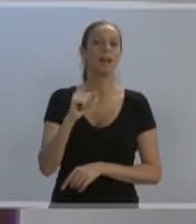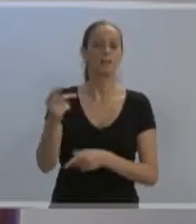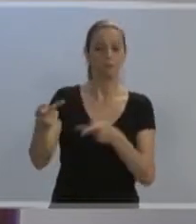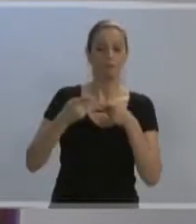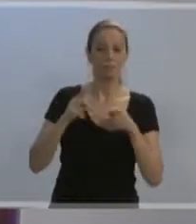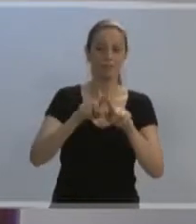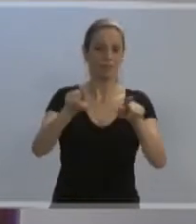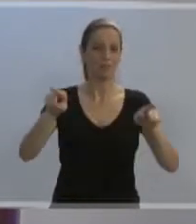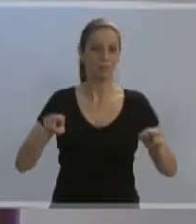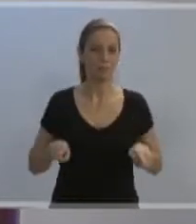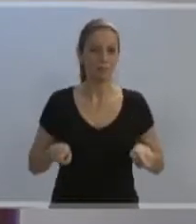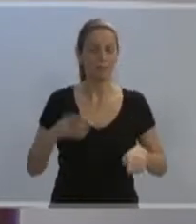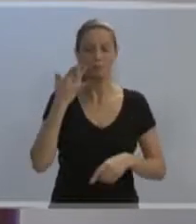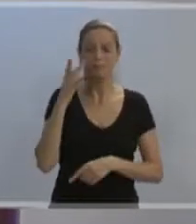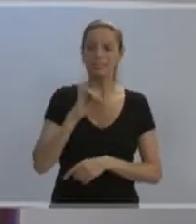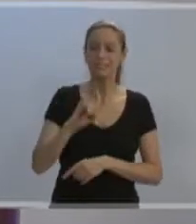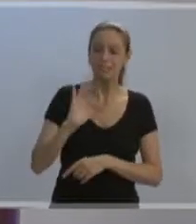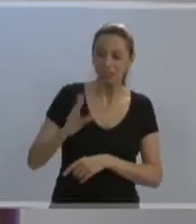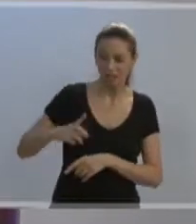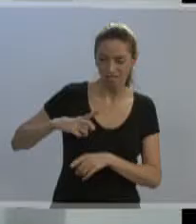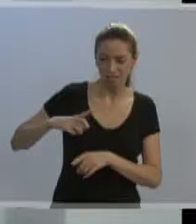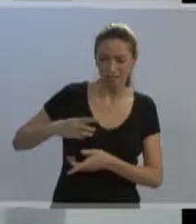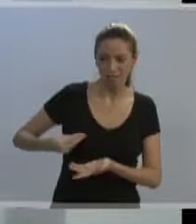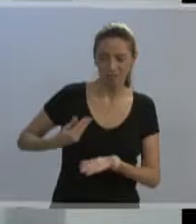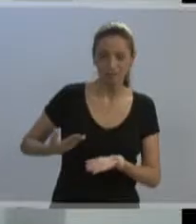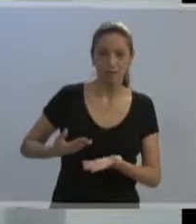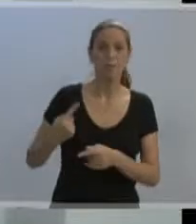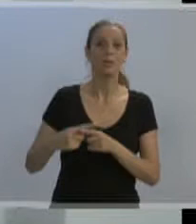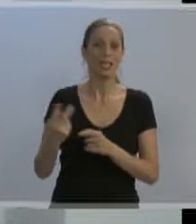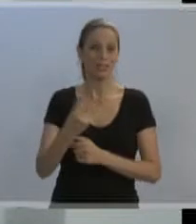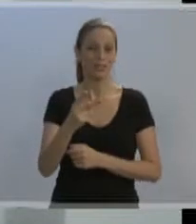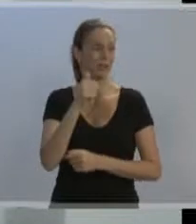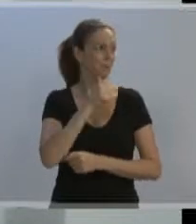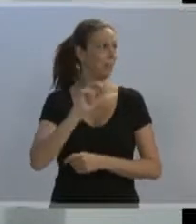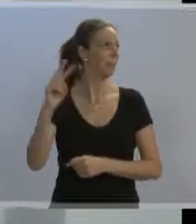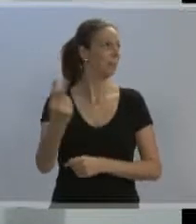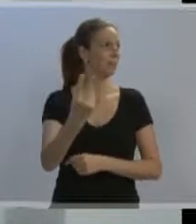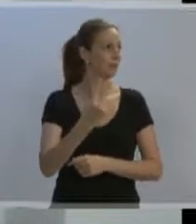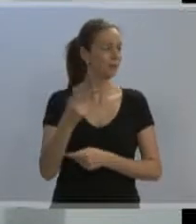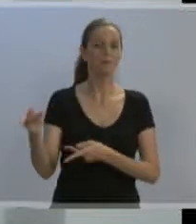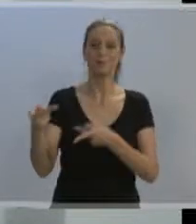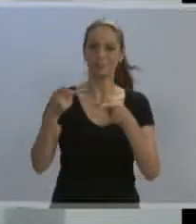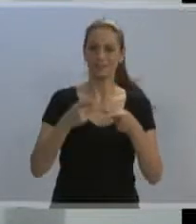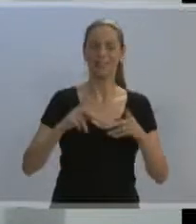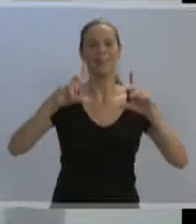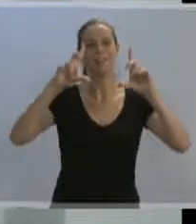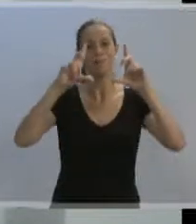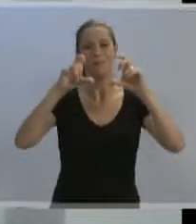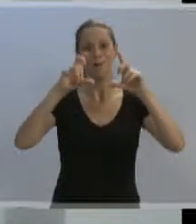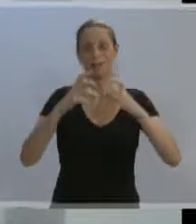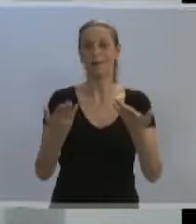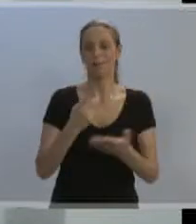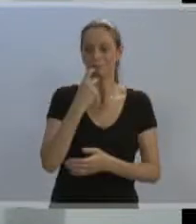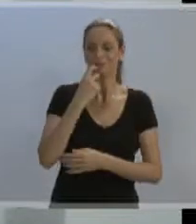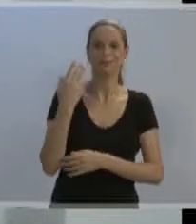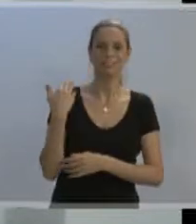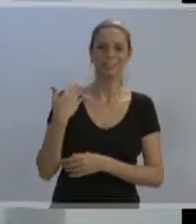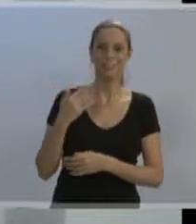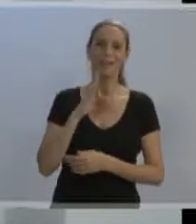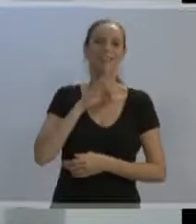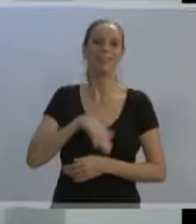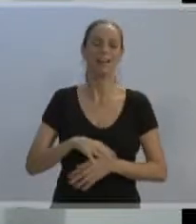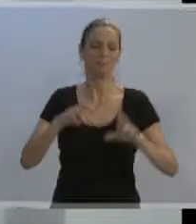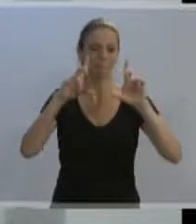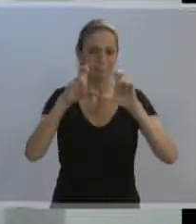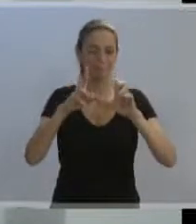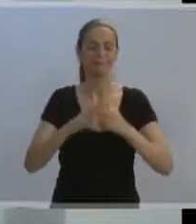mas a gente pediu que fosse inclusa também. Essa visita no nosso gabinete, fazer a foto retirada recentemente, agora à tarde,